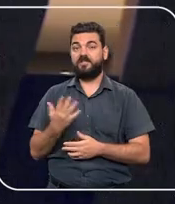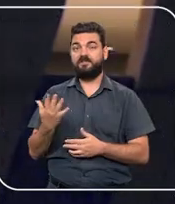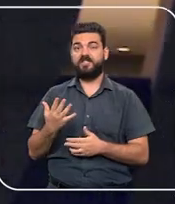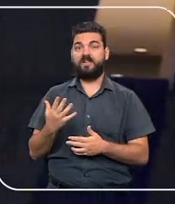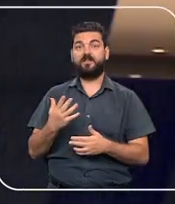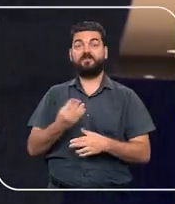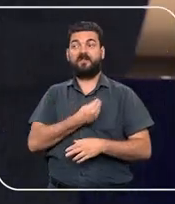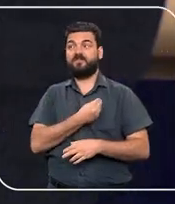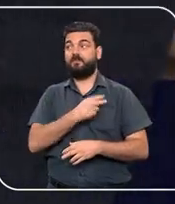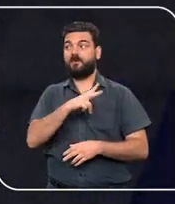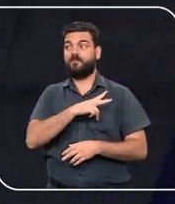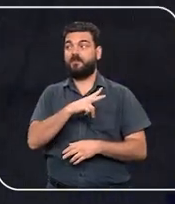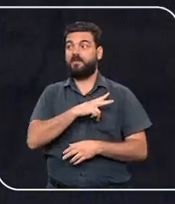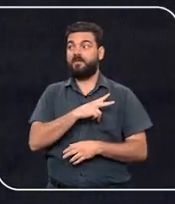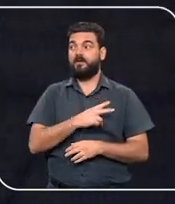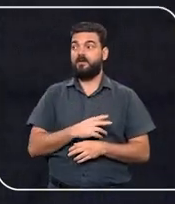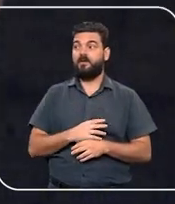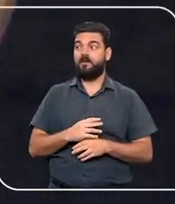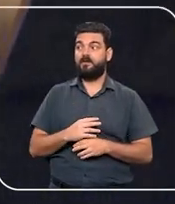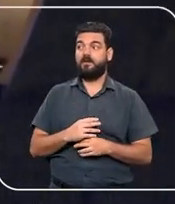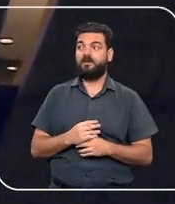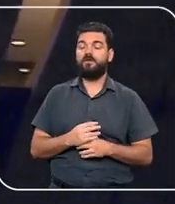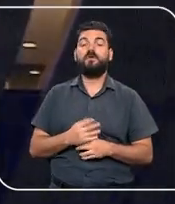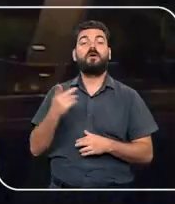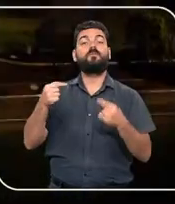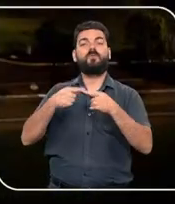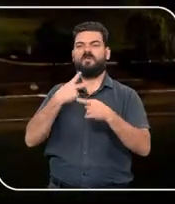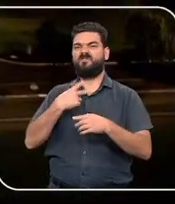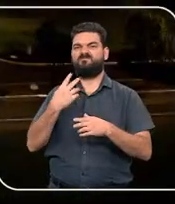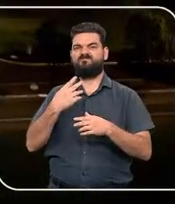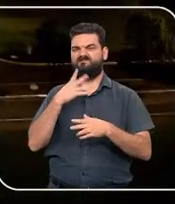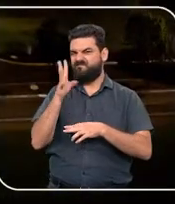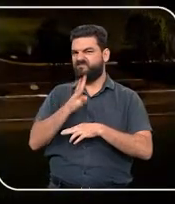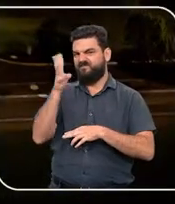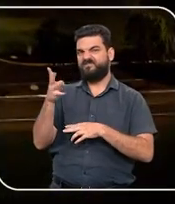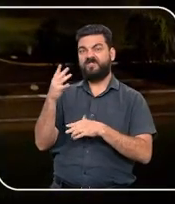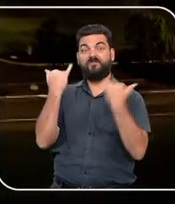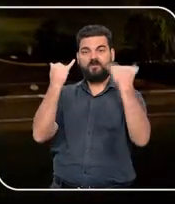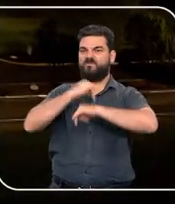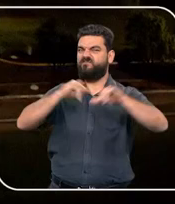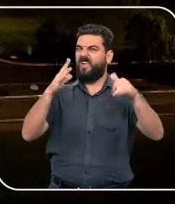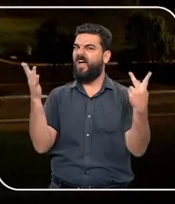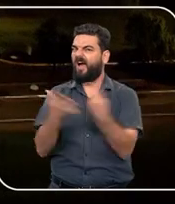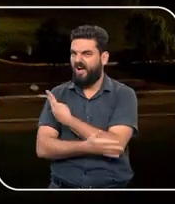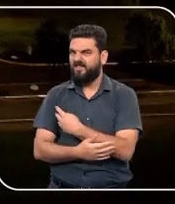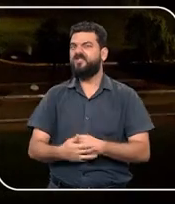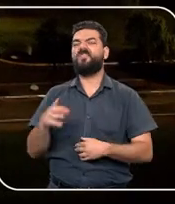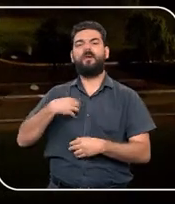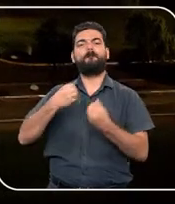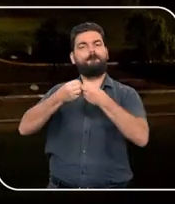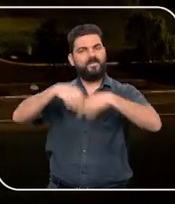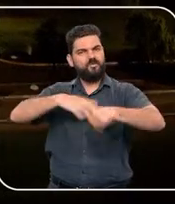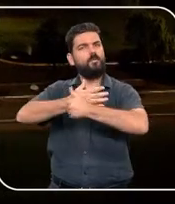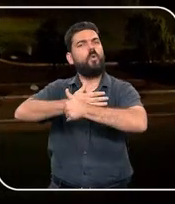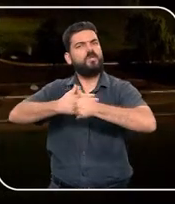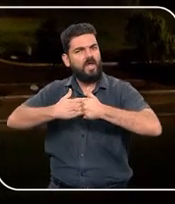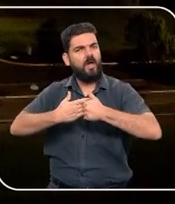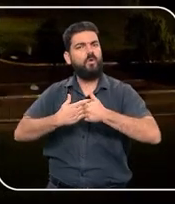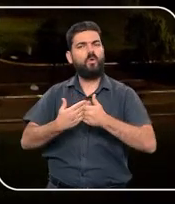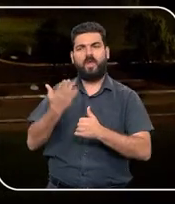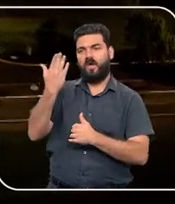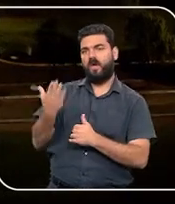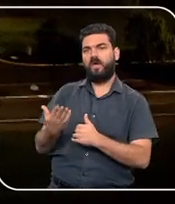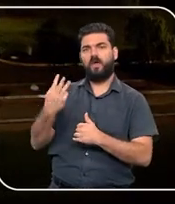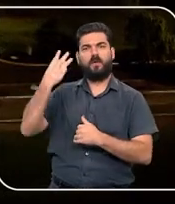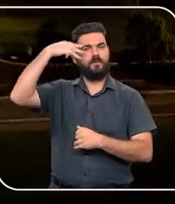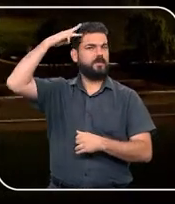ISTOÉ sobre a vida íntima de Michele bolsonaro configurou abuso na Liberdade de informar e causou danos morais